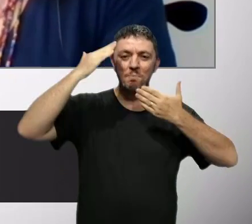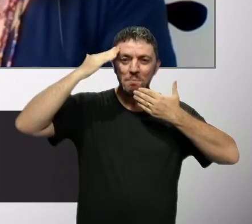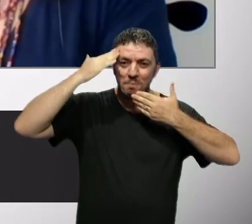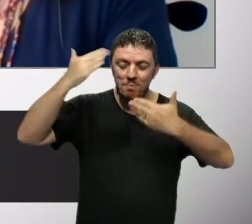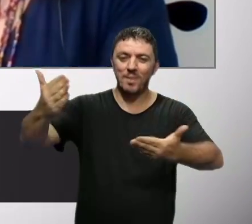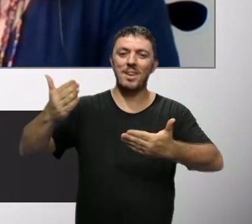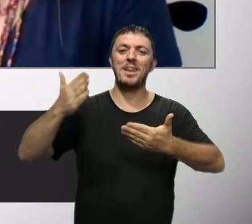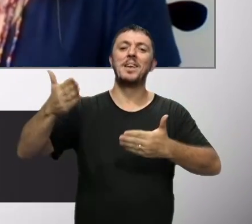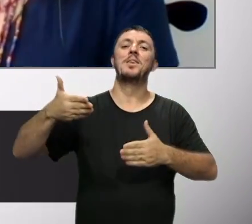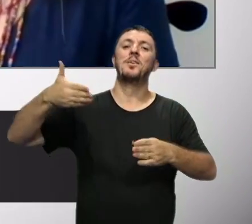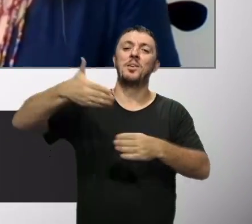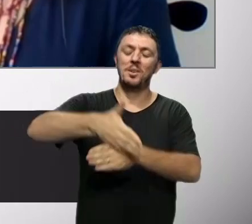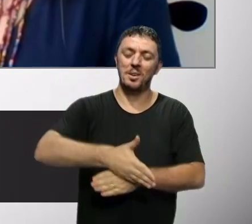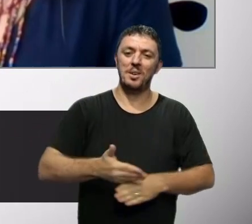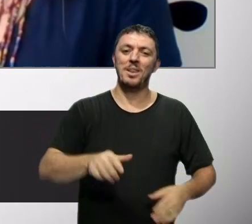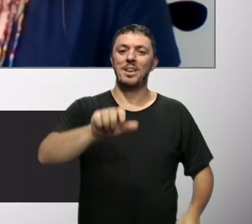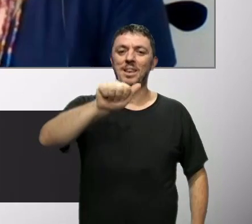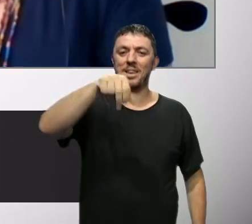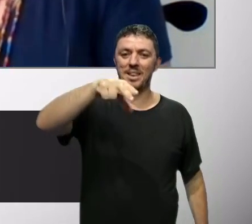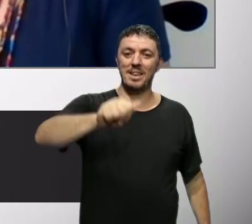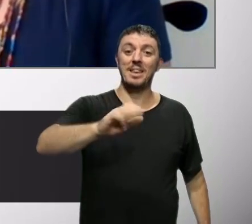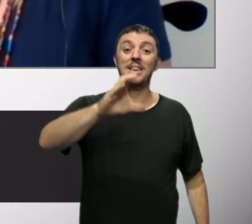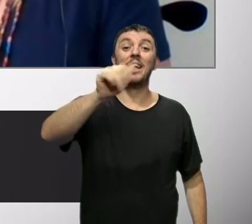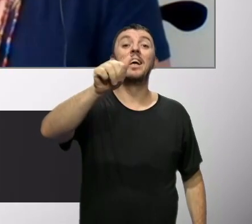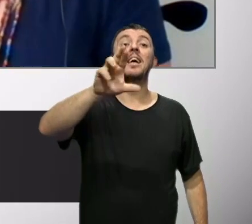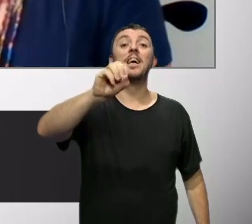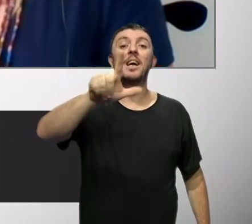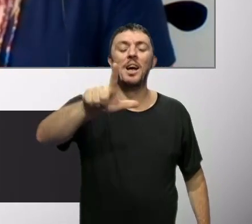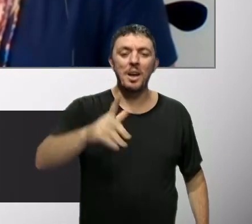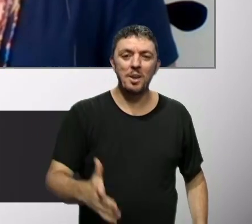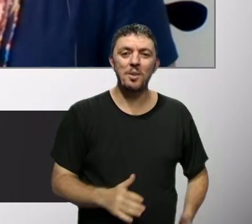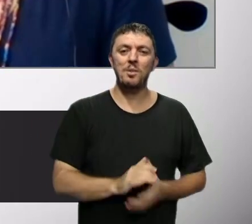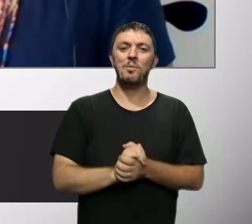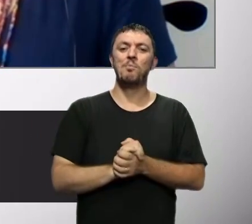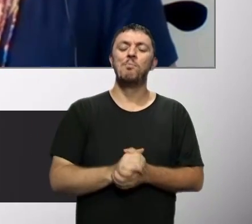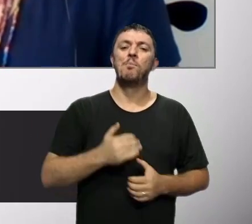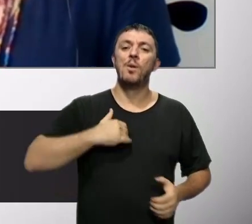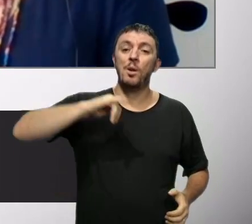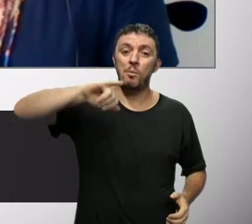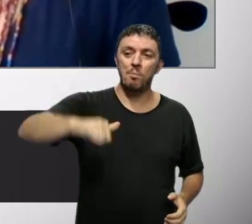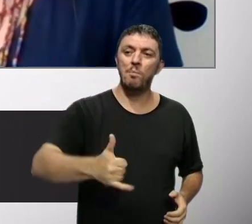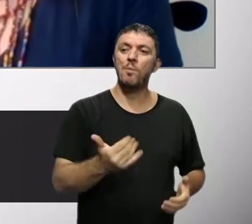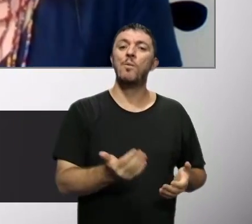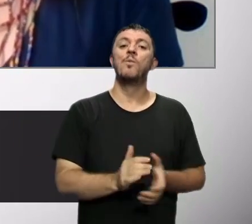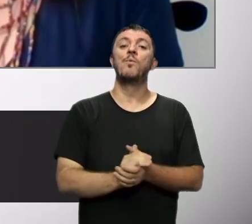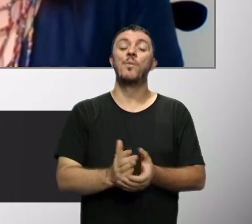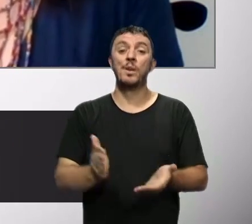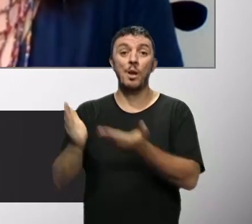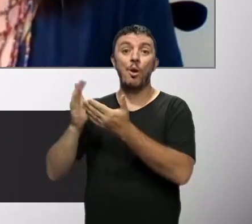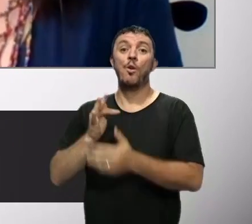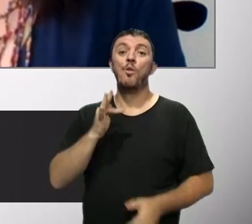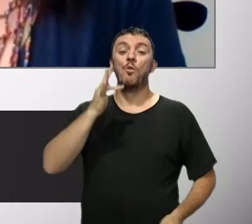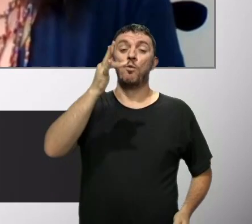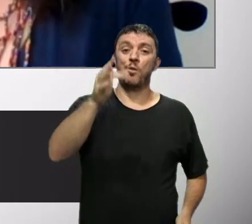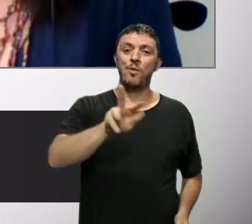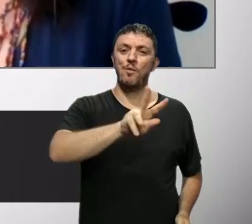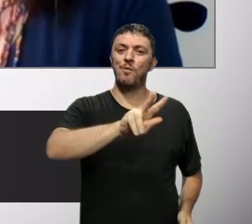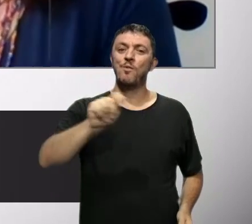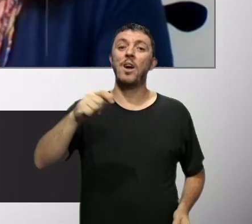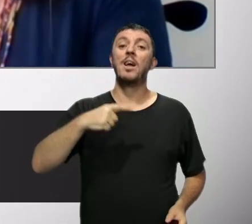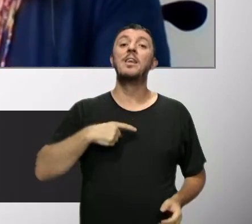Agradeço a participação da Ana Carol Tomé e aproveito para dizer que a Ana voltará a participar